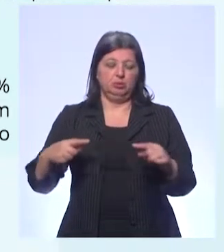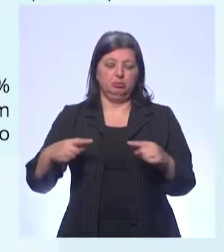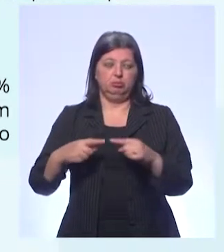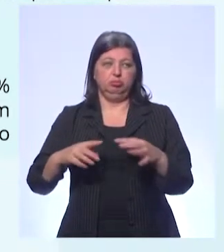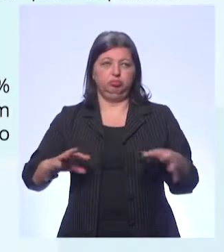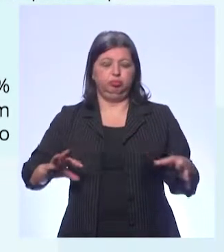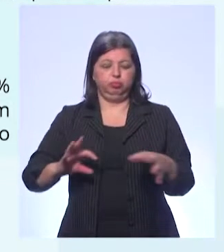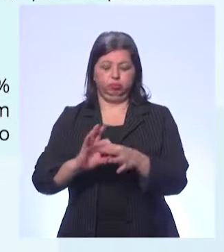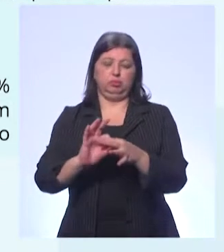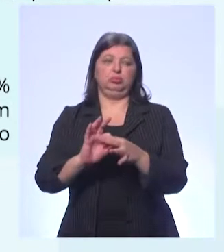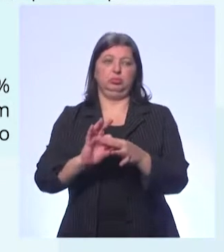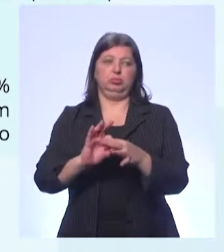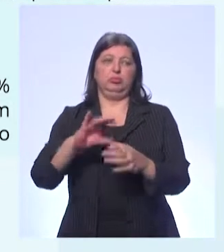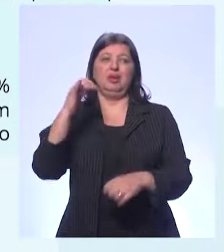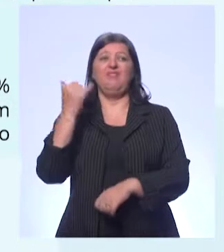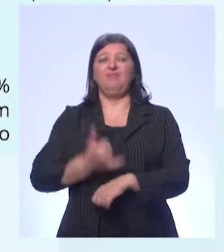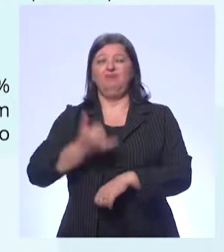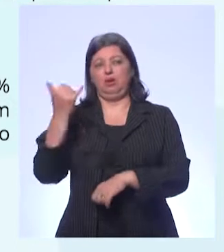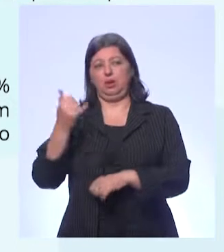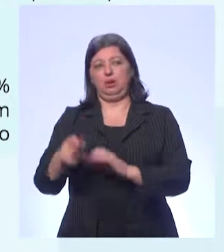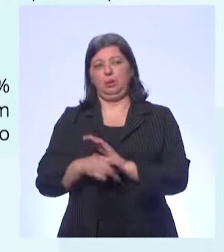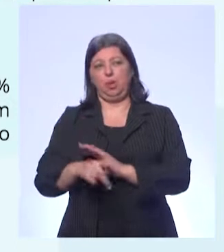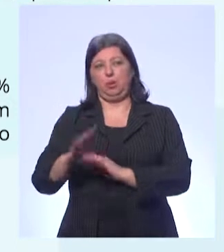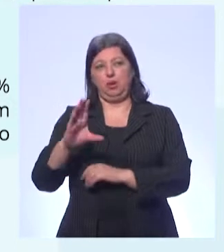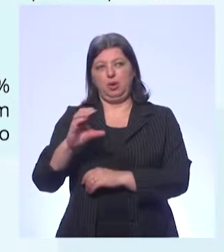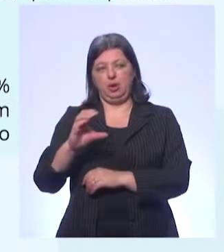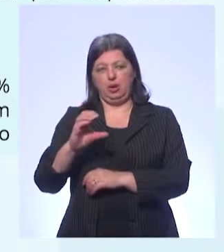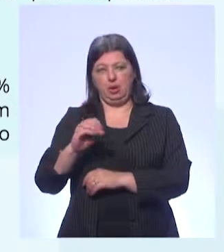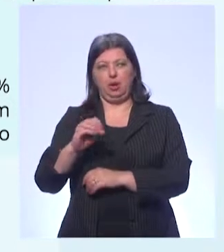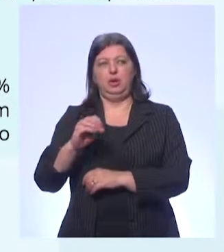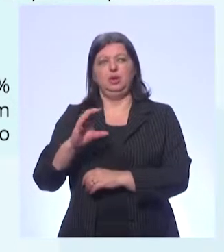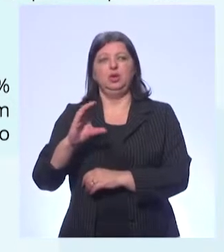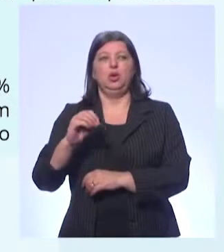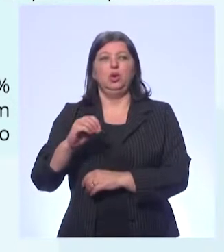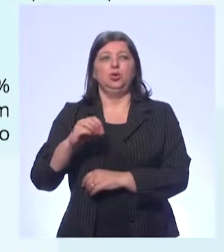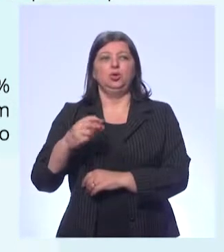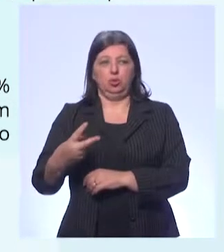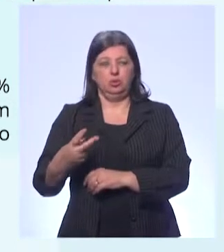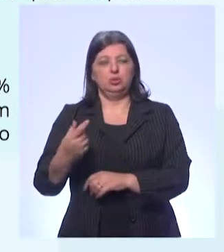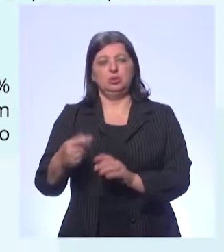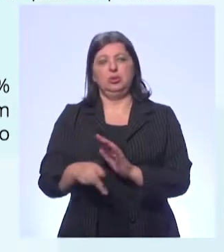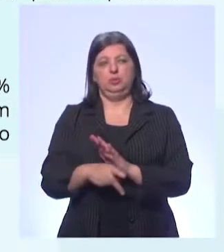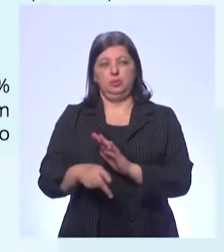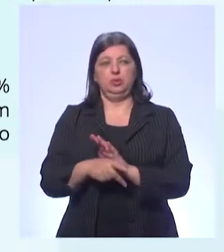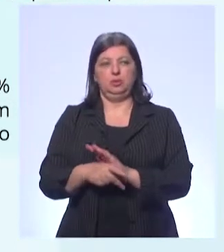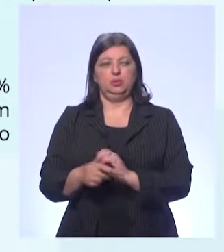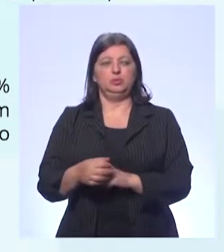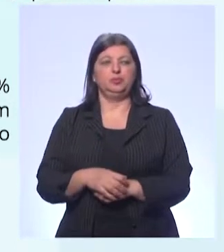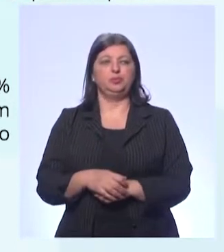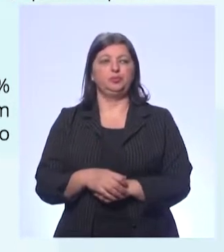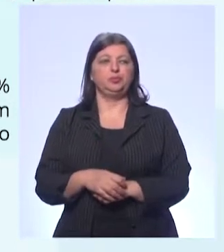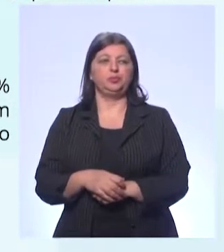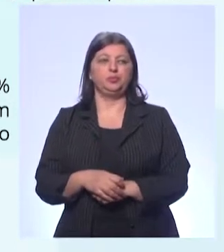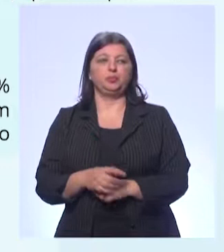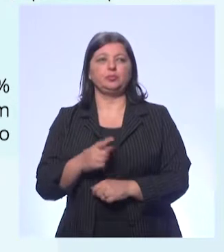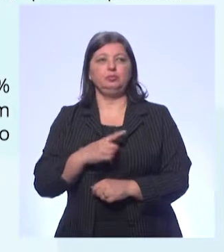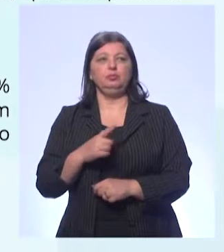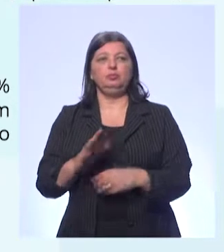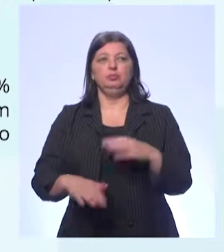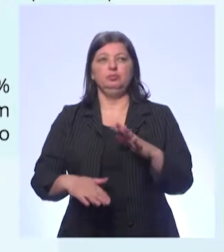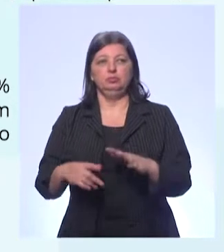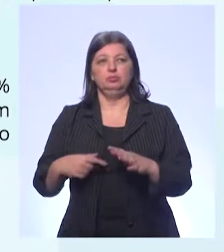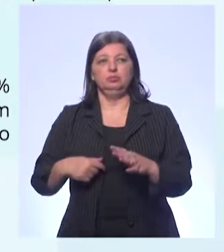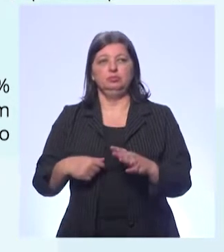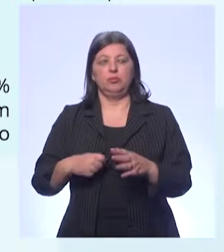ele é ferro e carbono. Então, o aço ele é constituído por ferro e carbono. E, dependendo dessa composição,